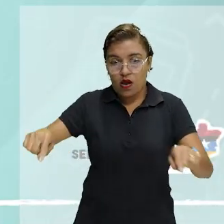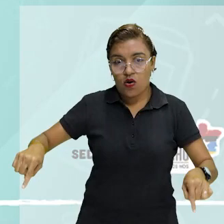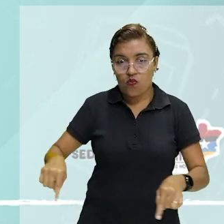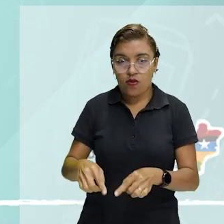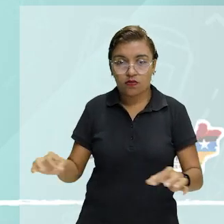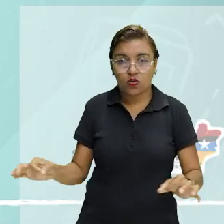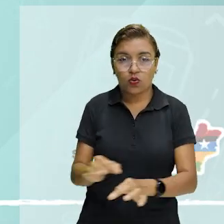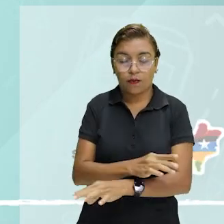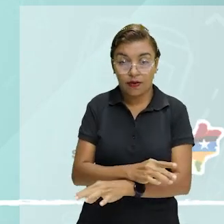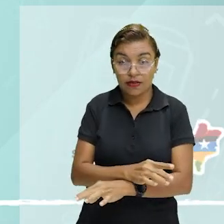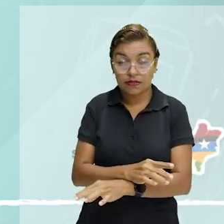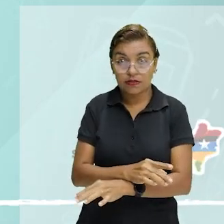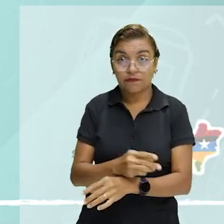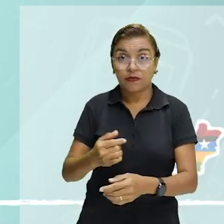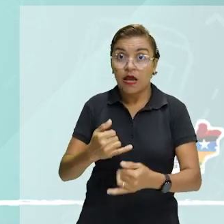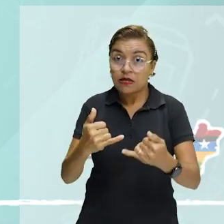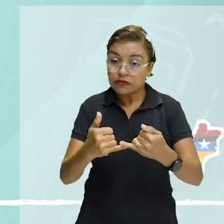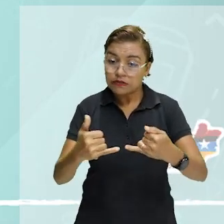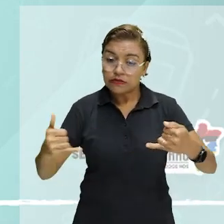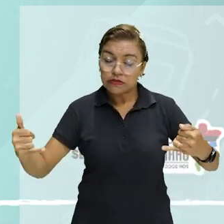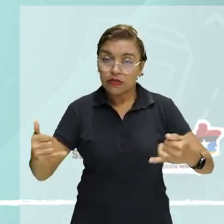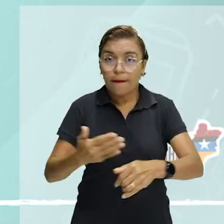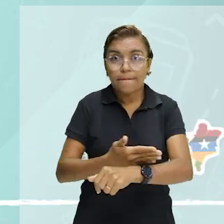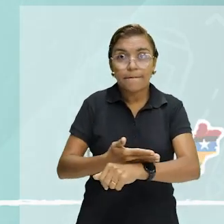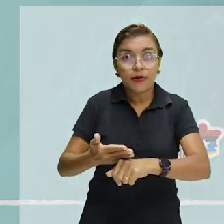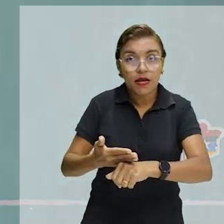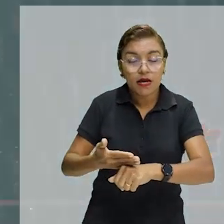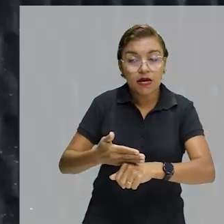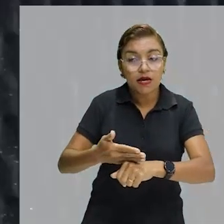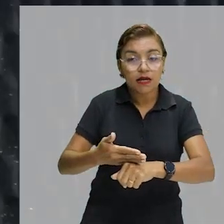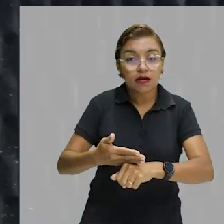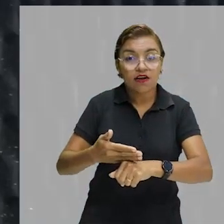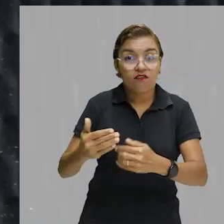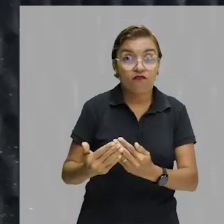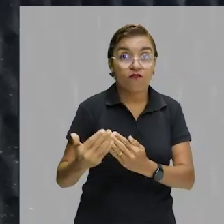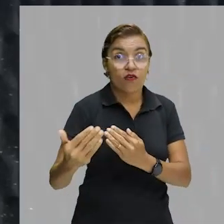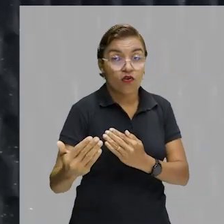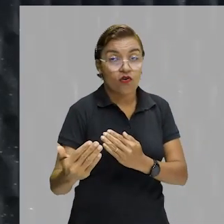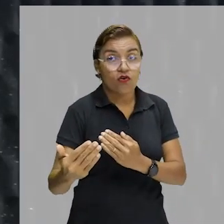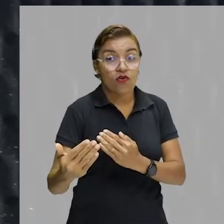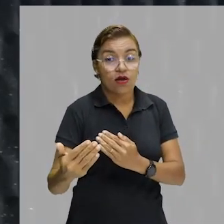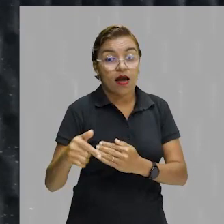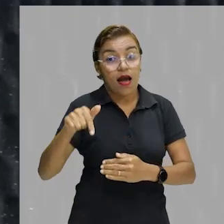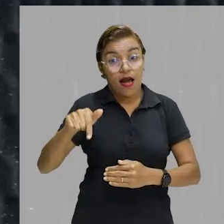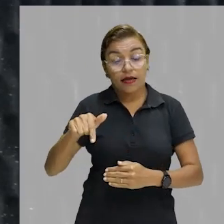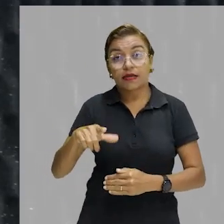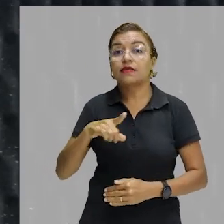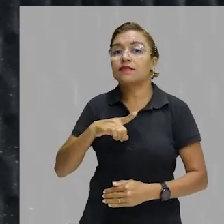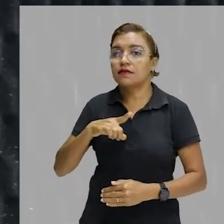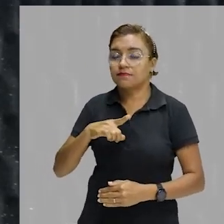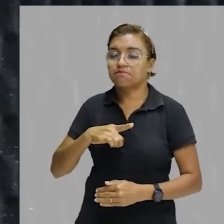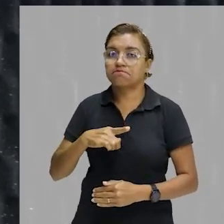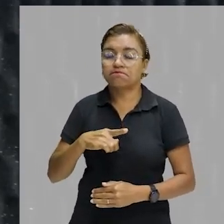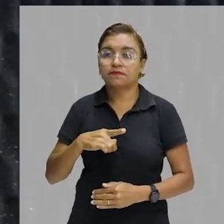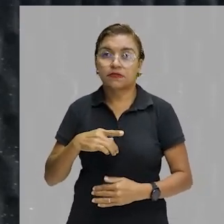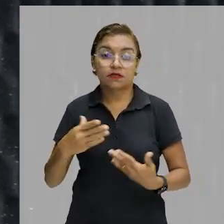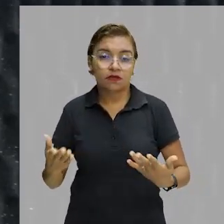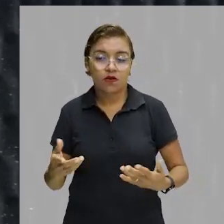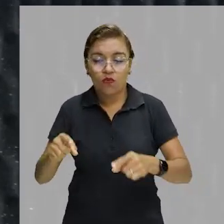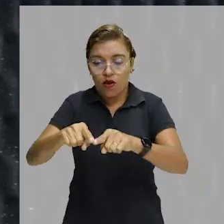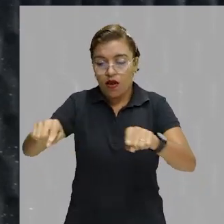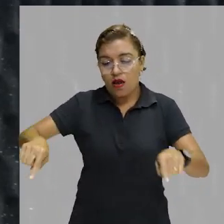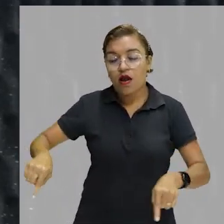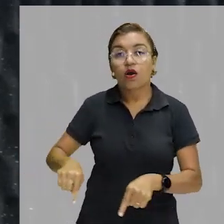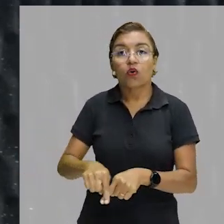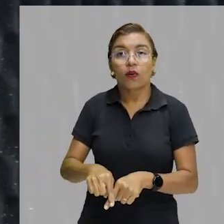linhas brancas que não fazia parte da quadra do individual, aqui já faz parte. Então essa quadra ela